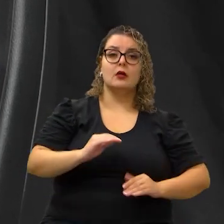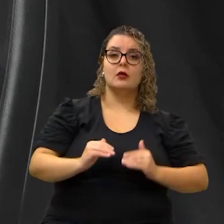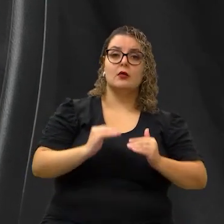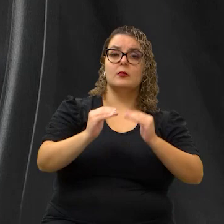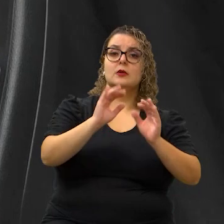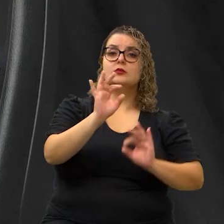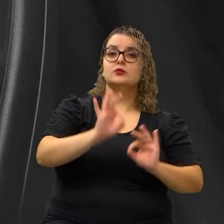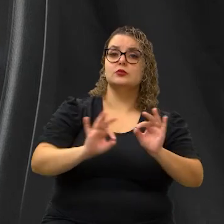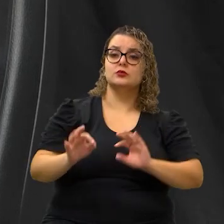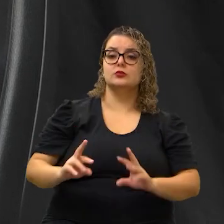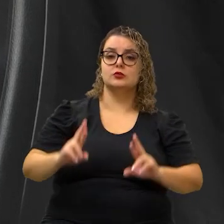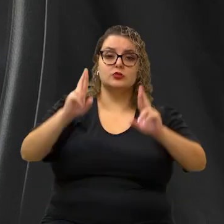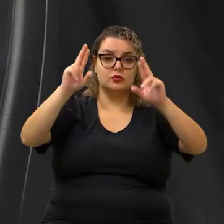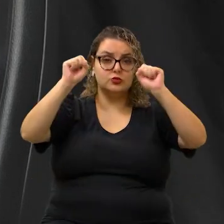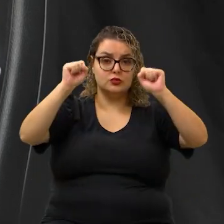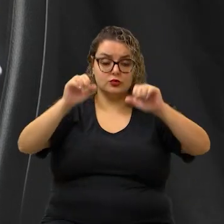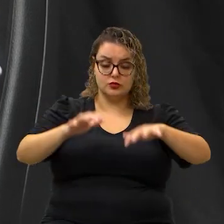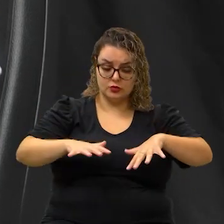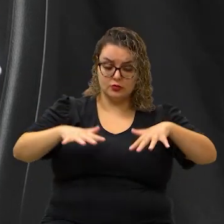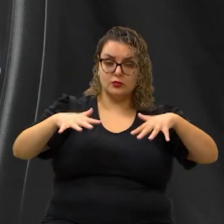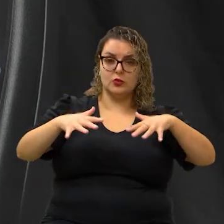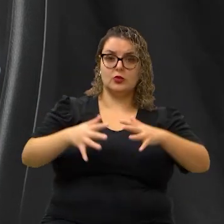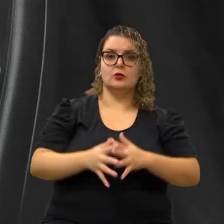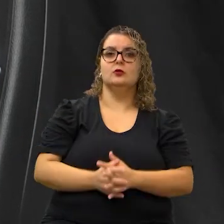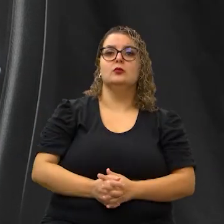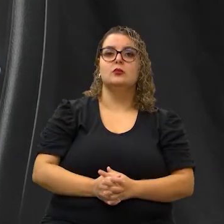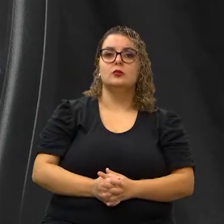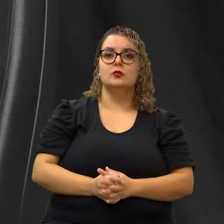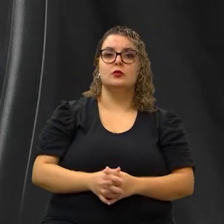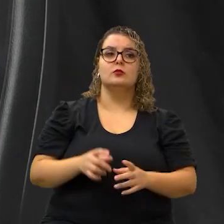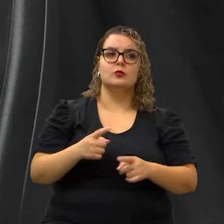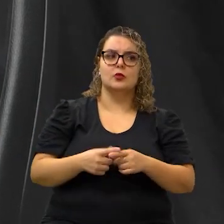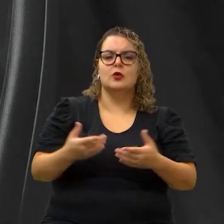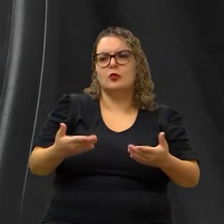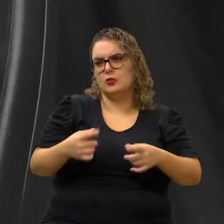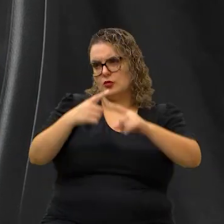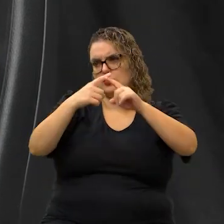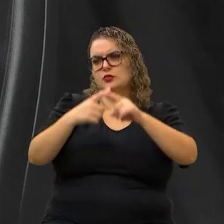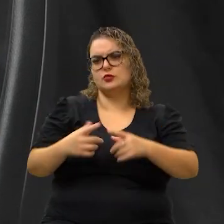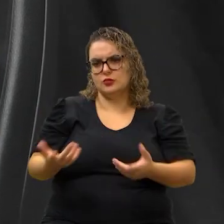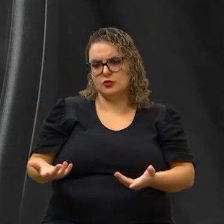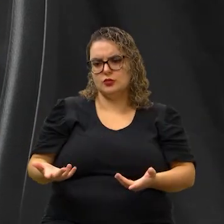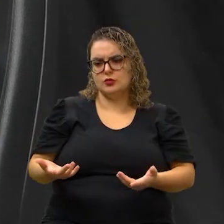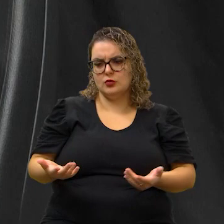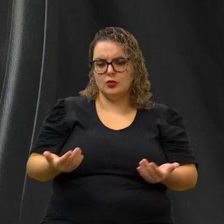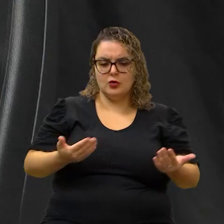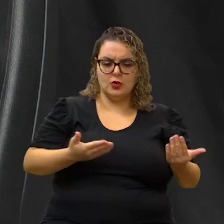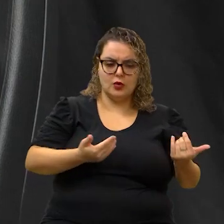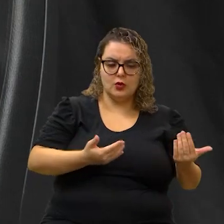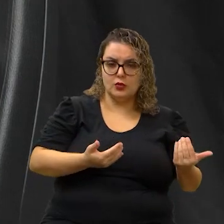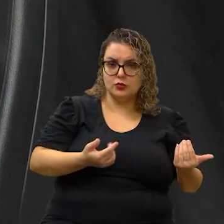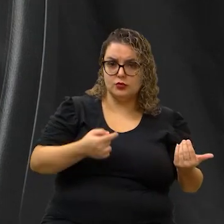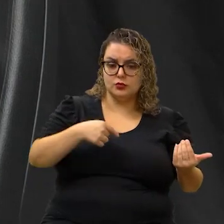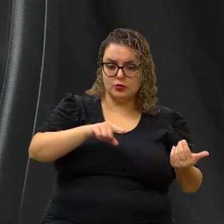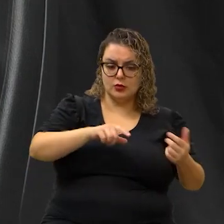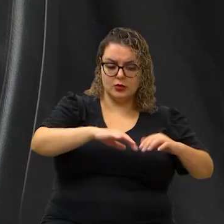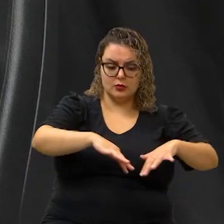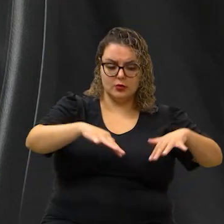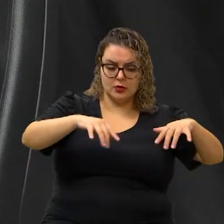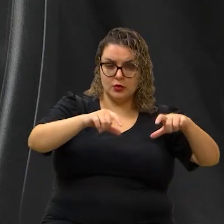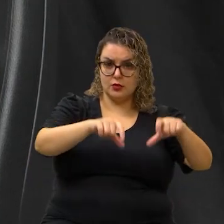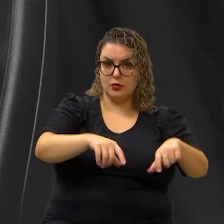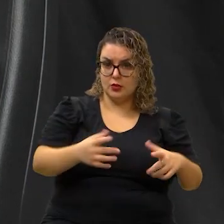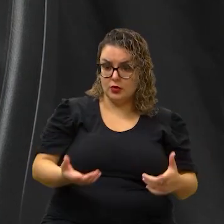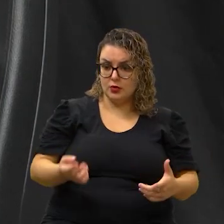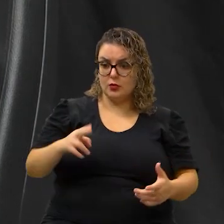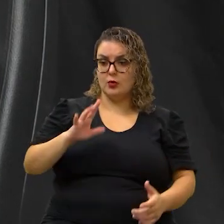formação de torcedores e na formação de público. Porque hoje também é uma disputa. O jovem vai